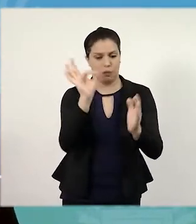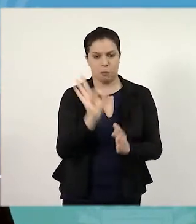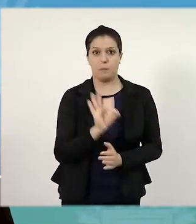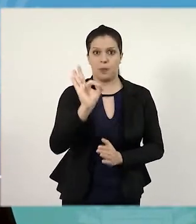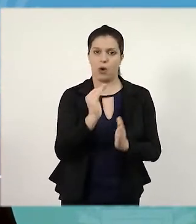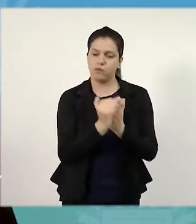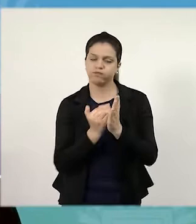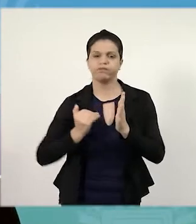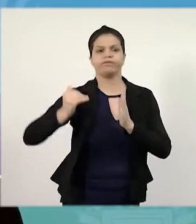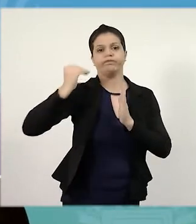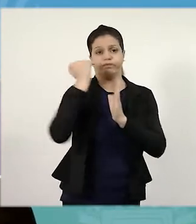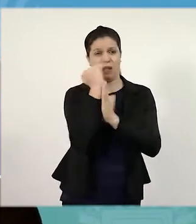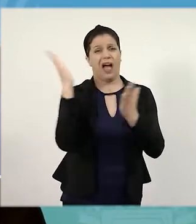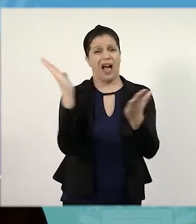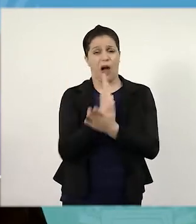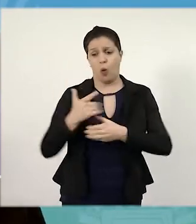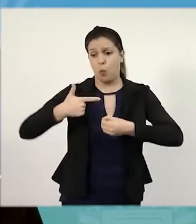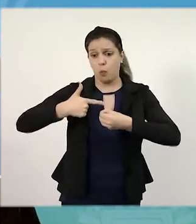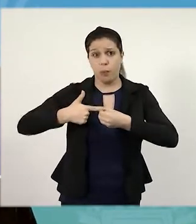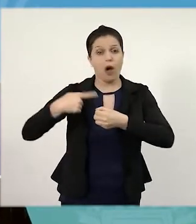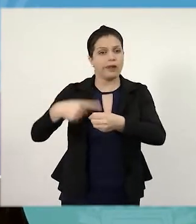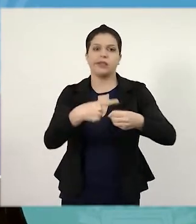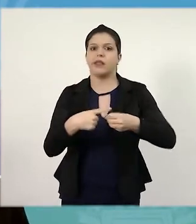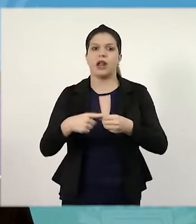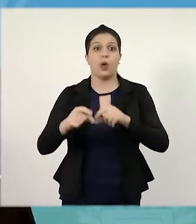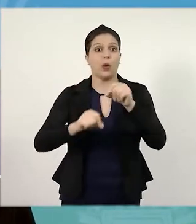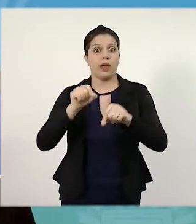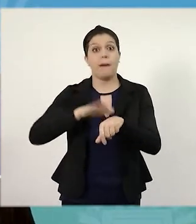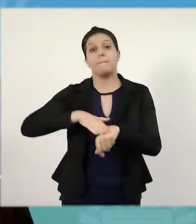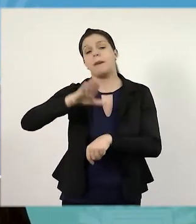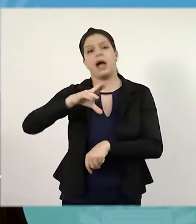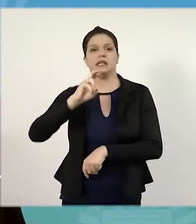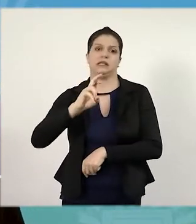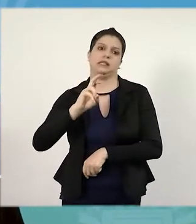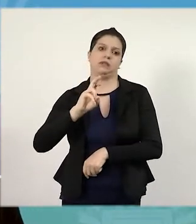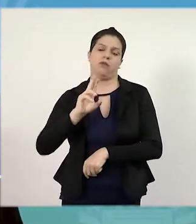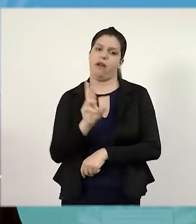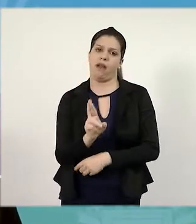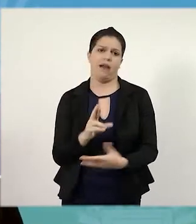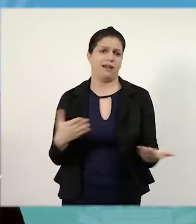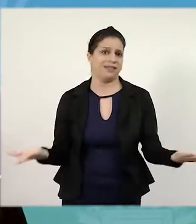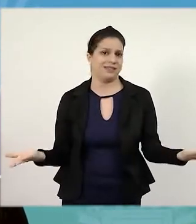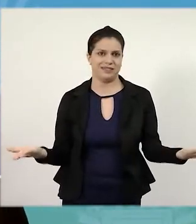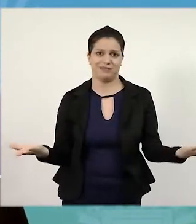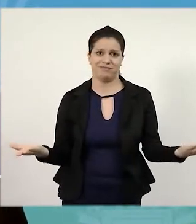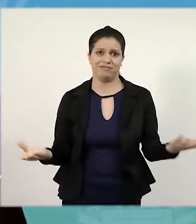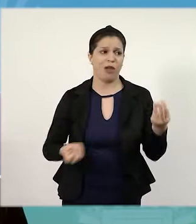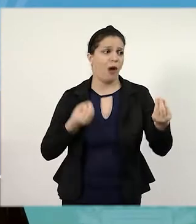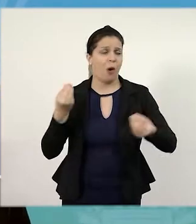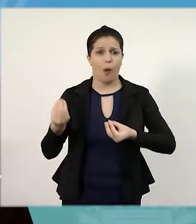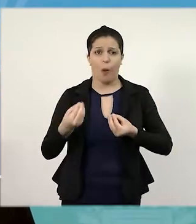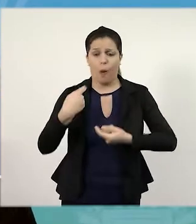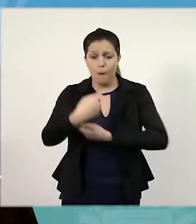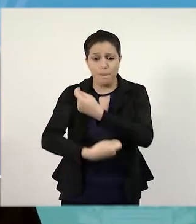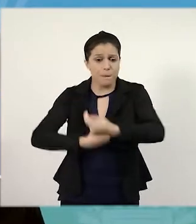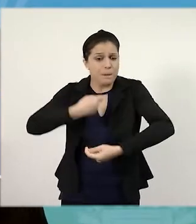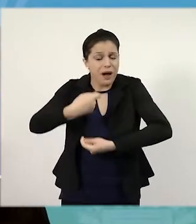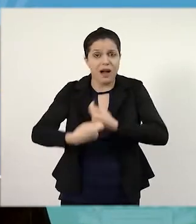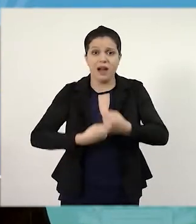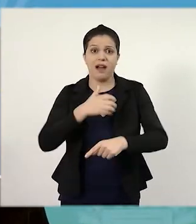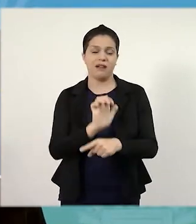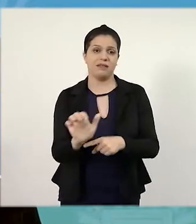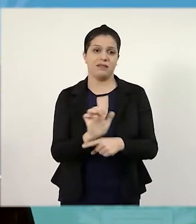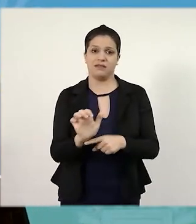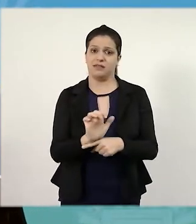índice maior. Nós vamos ter alguns postos no interior do estado que a gasolina vai passar dos R$5. E isso não contribui para a economia